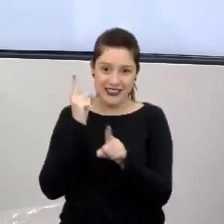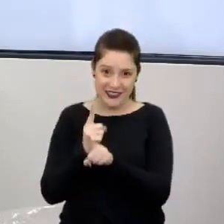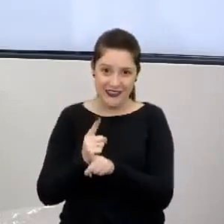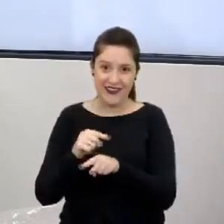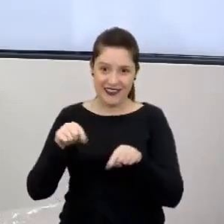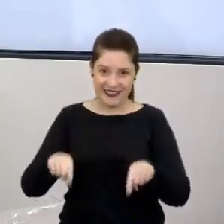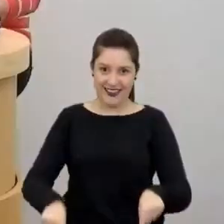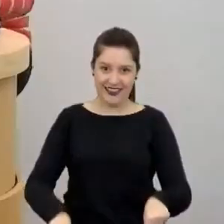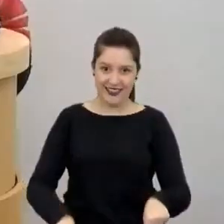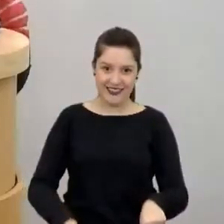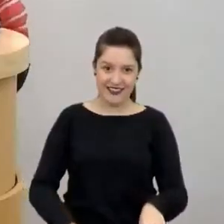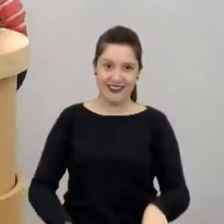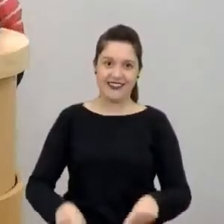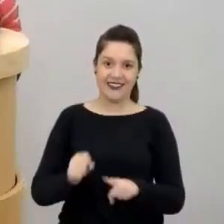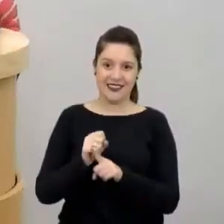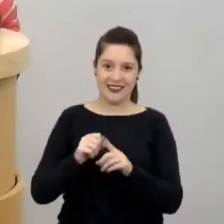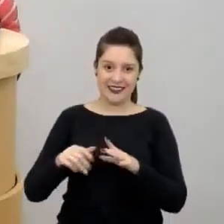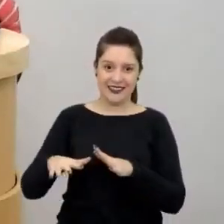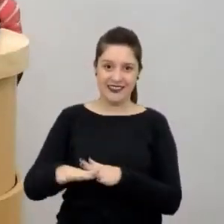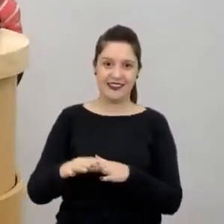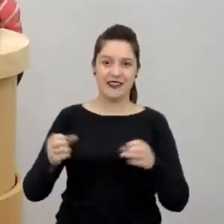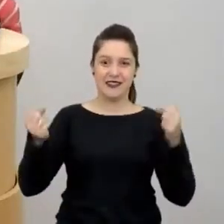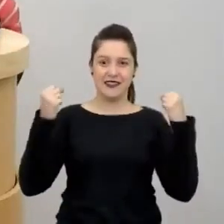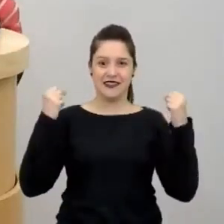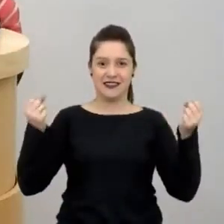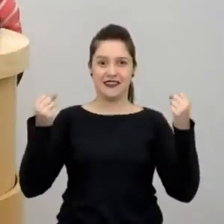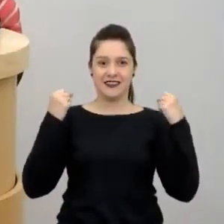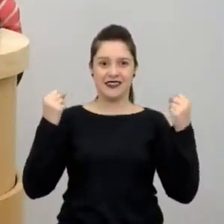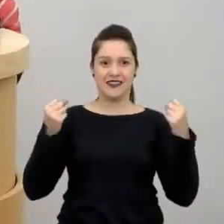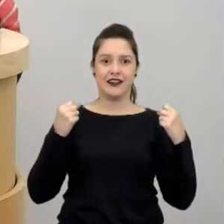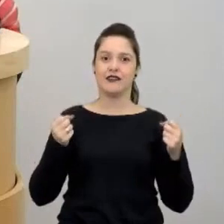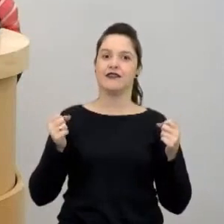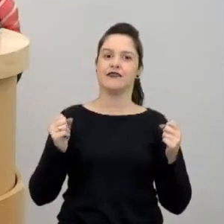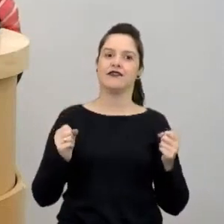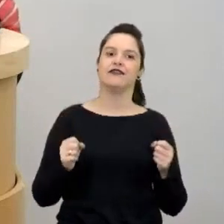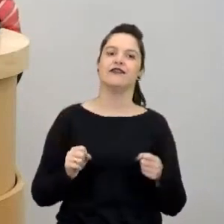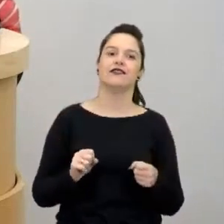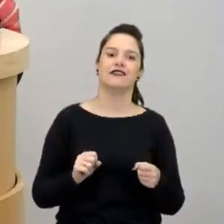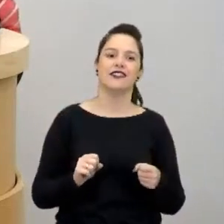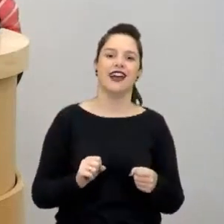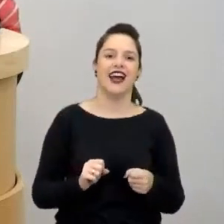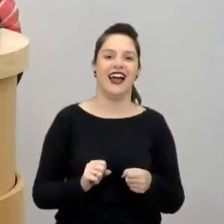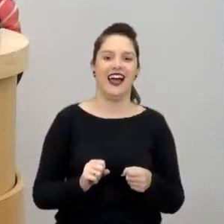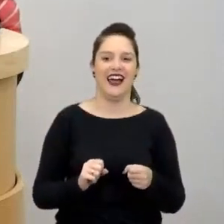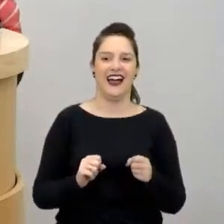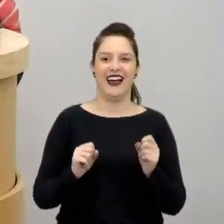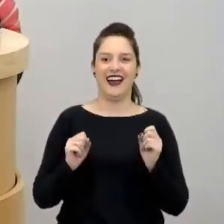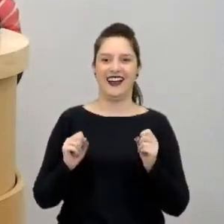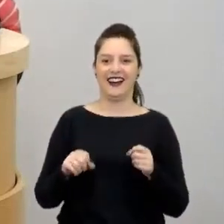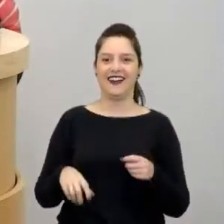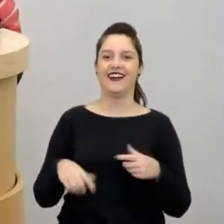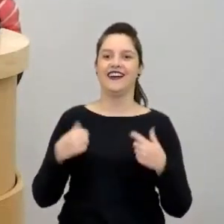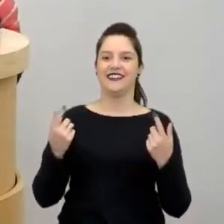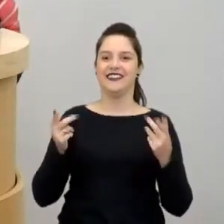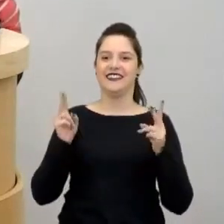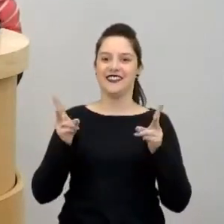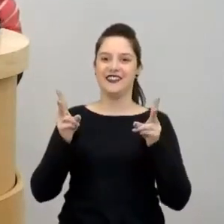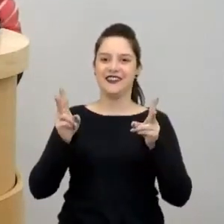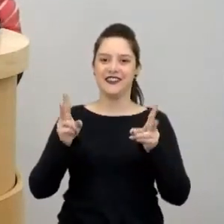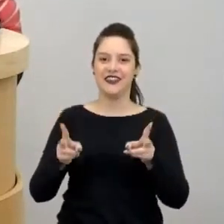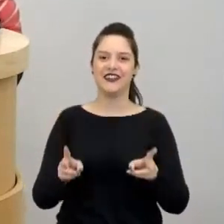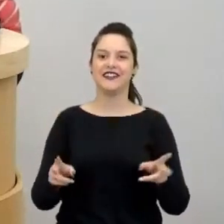sociologia. Educação física se mantemos, se mantemos eu não, mas assim... Manteremos a educação física